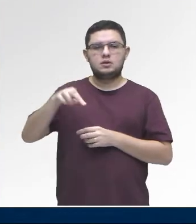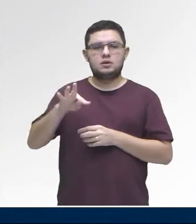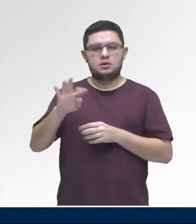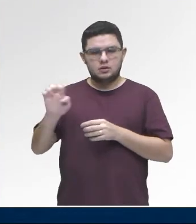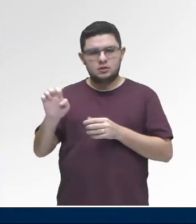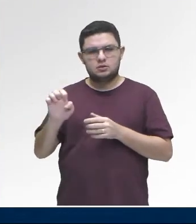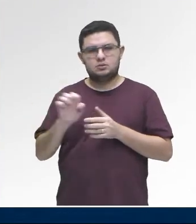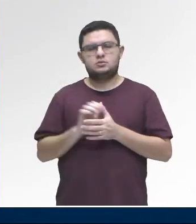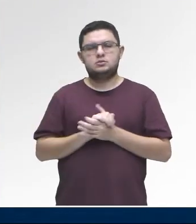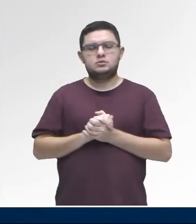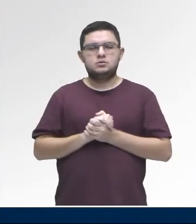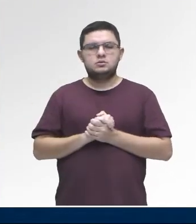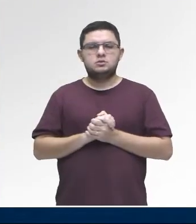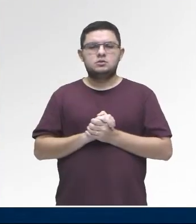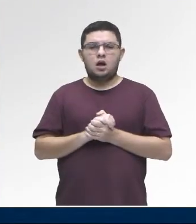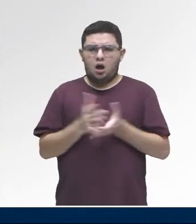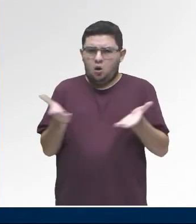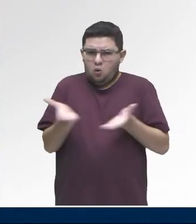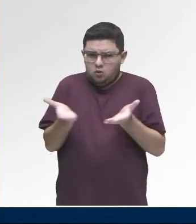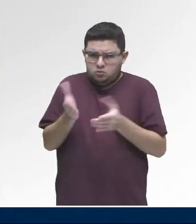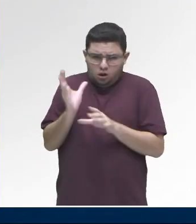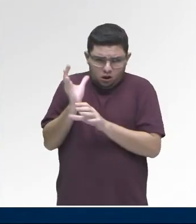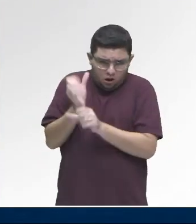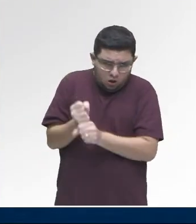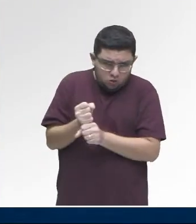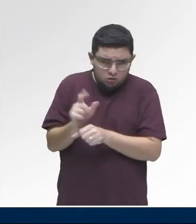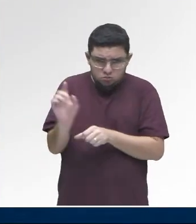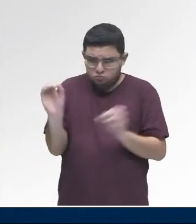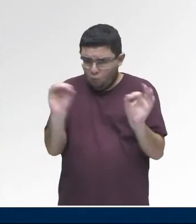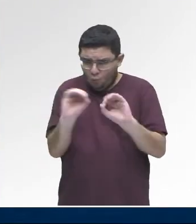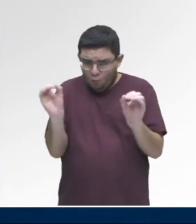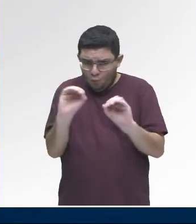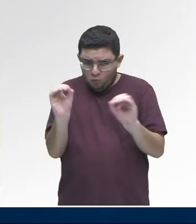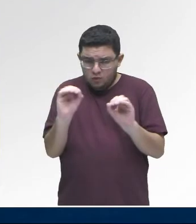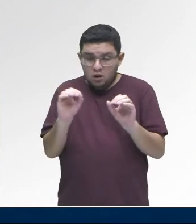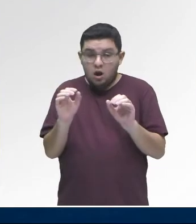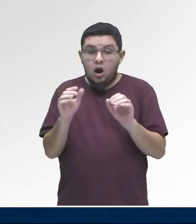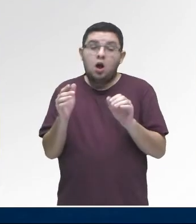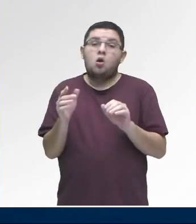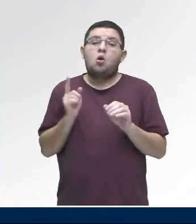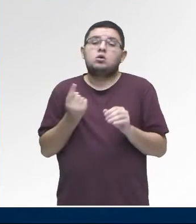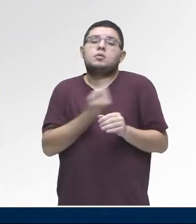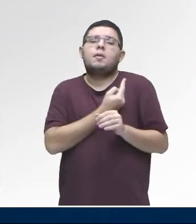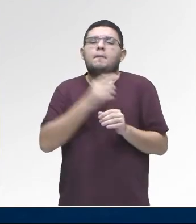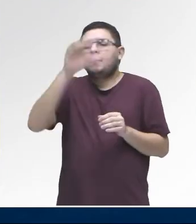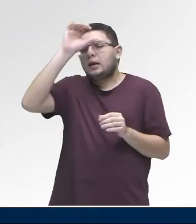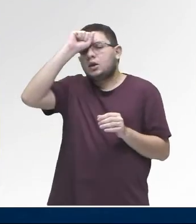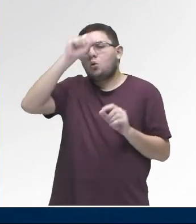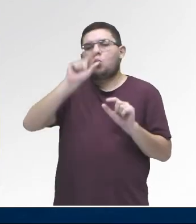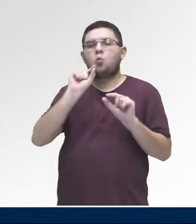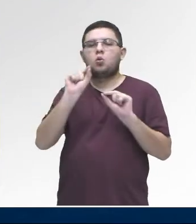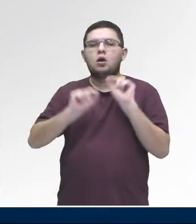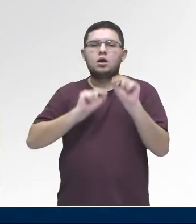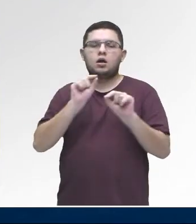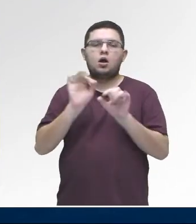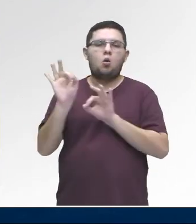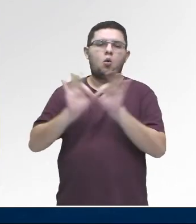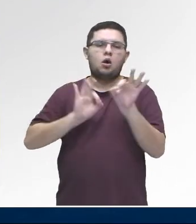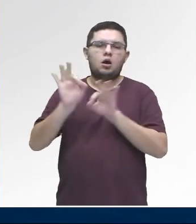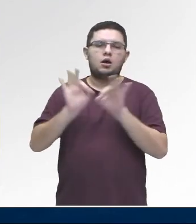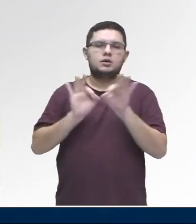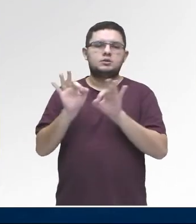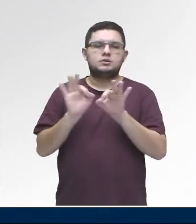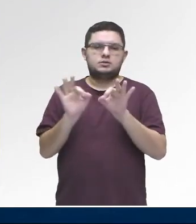estamos calculando, no momento nós estamos aprendendo a montar a expressão que